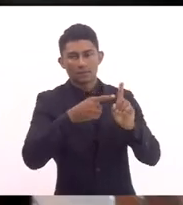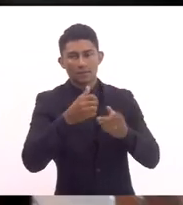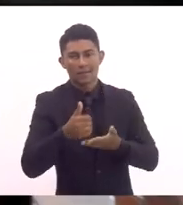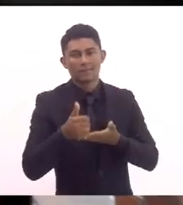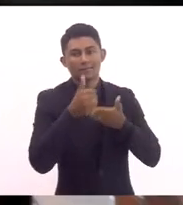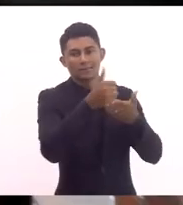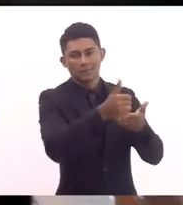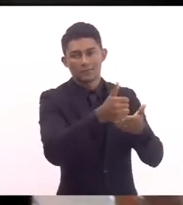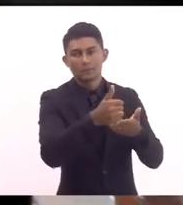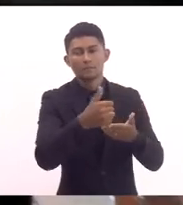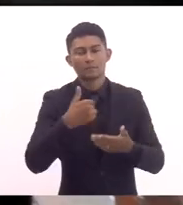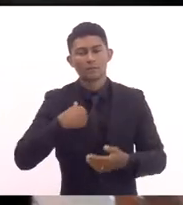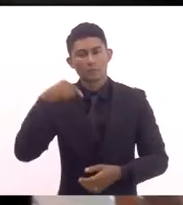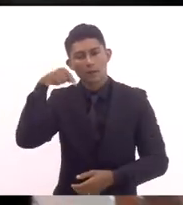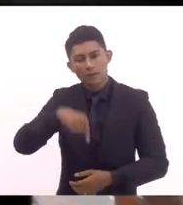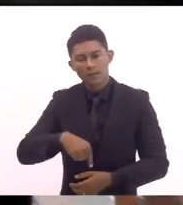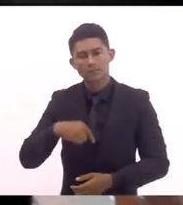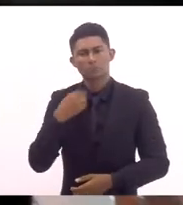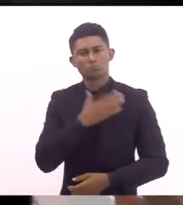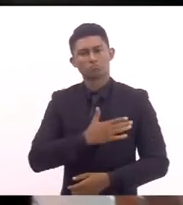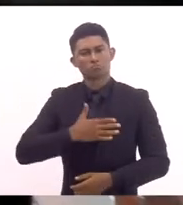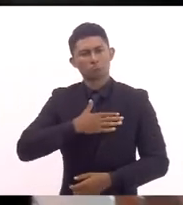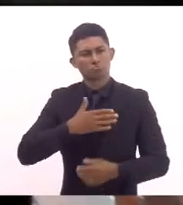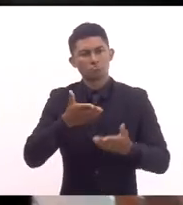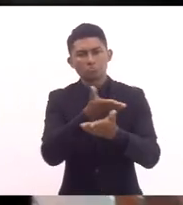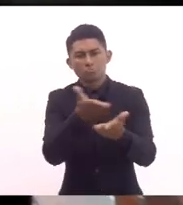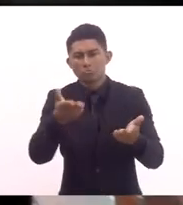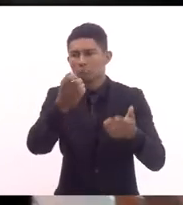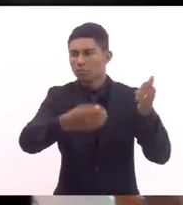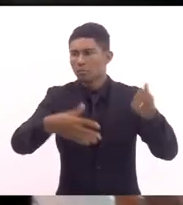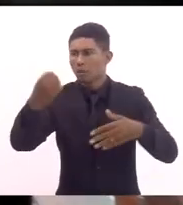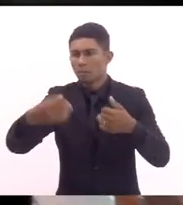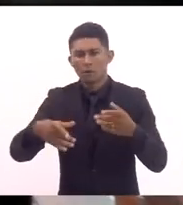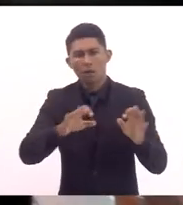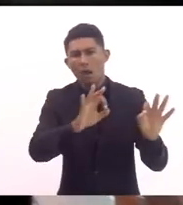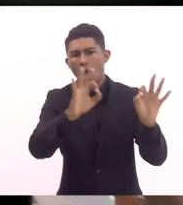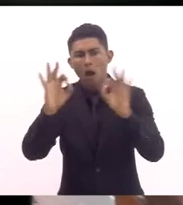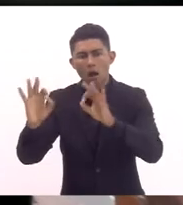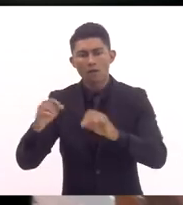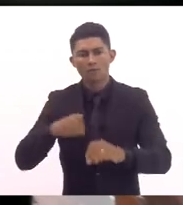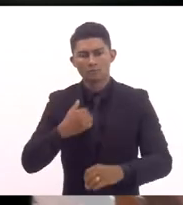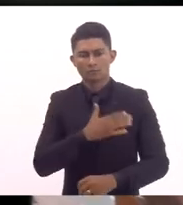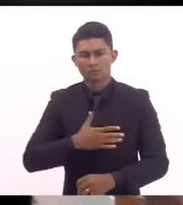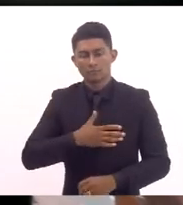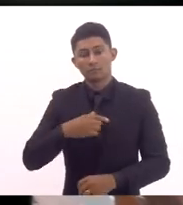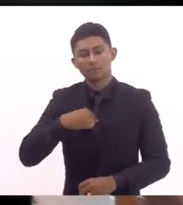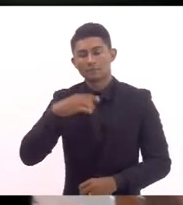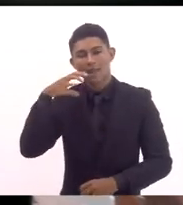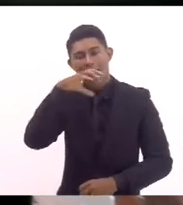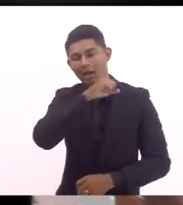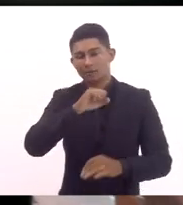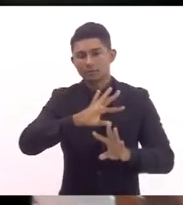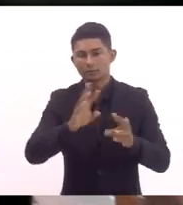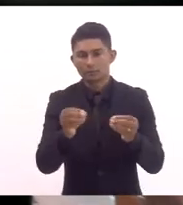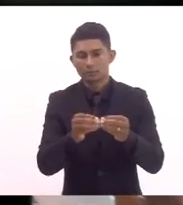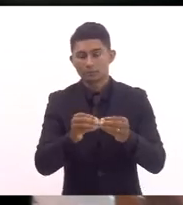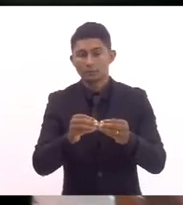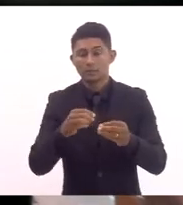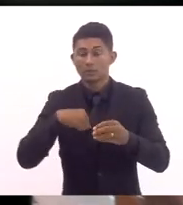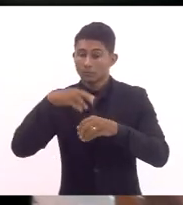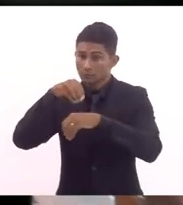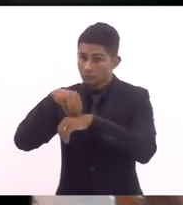eu fiquei muito satisfeita com que houve de todos vocês e queria ser muito breve com quatro